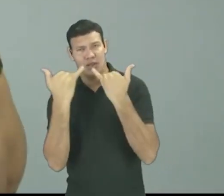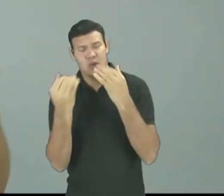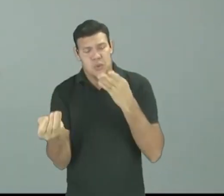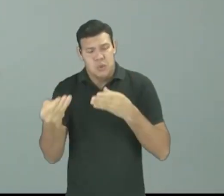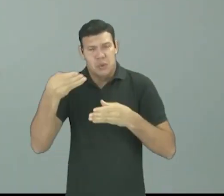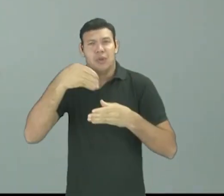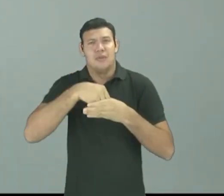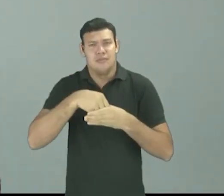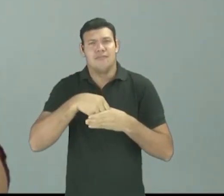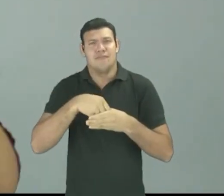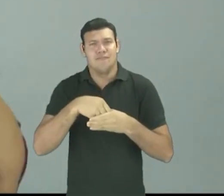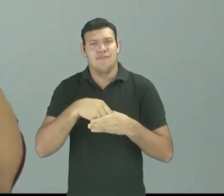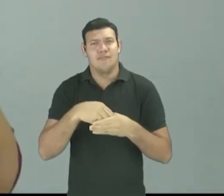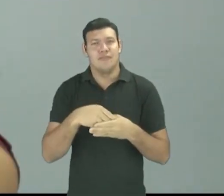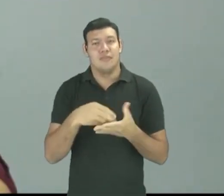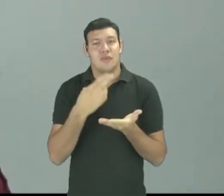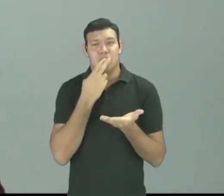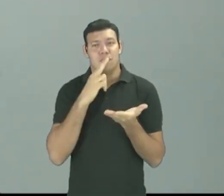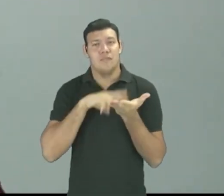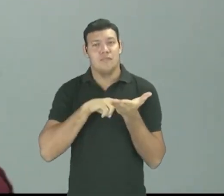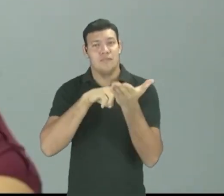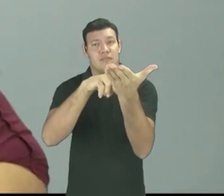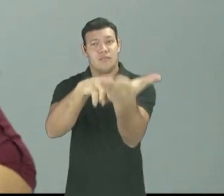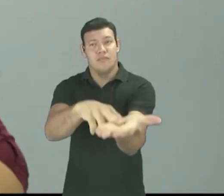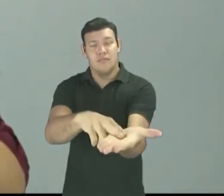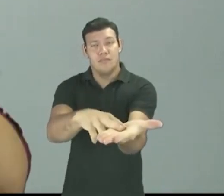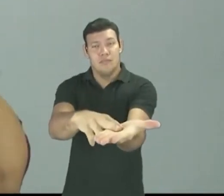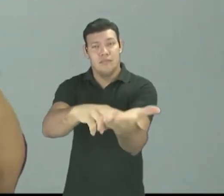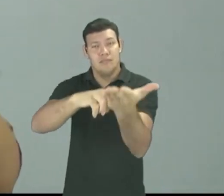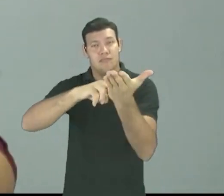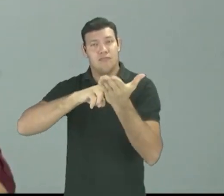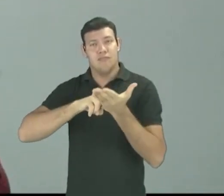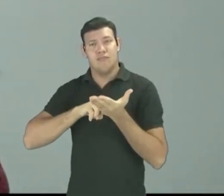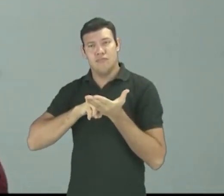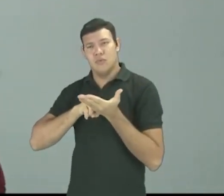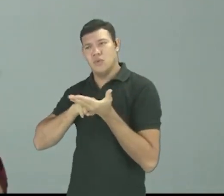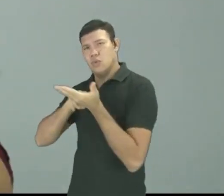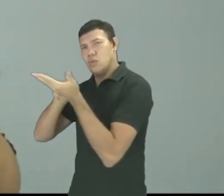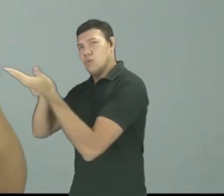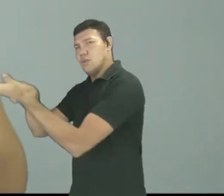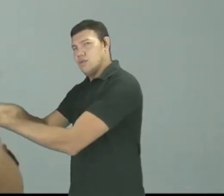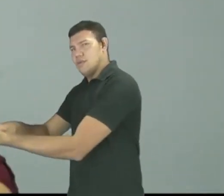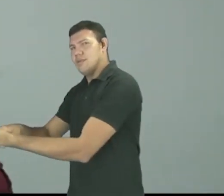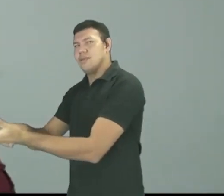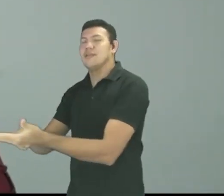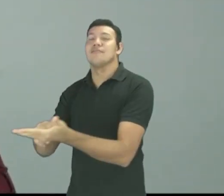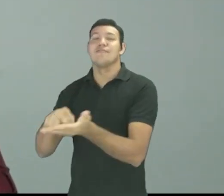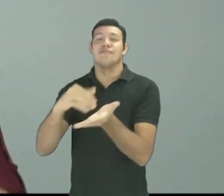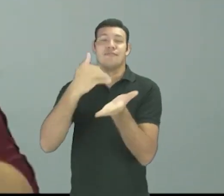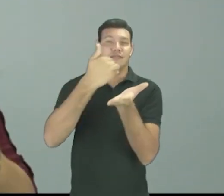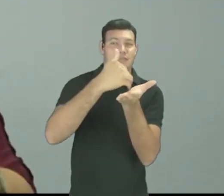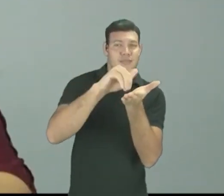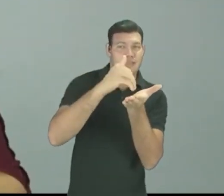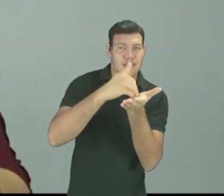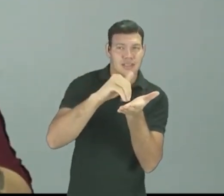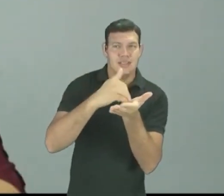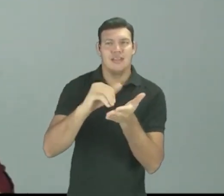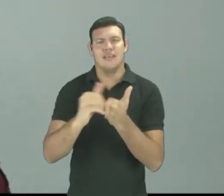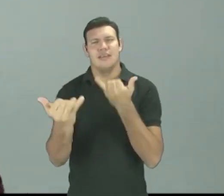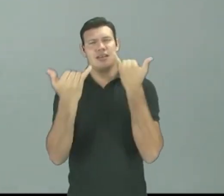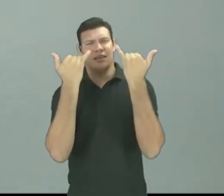com remetente e destinatário, mensagens e